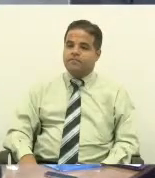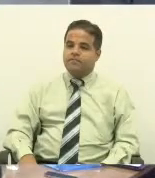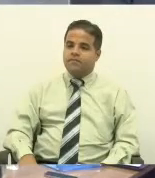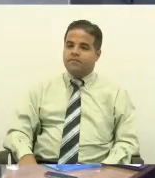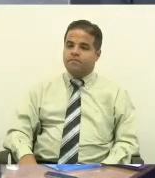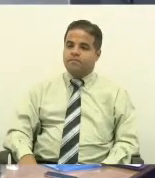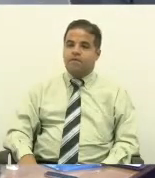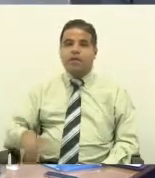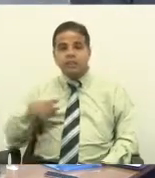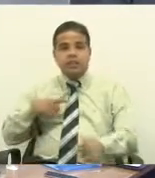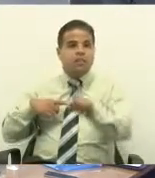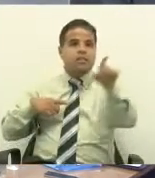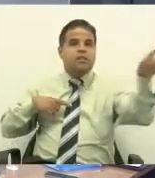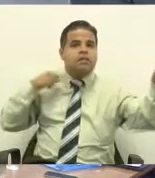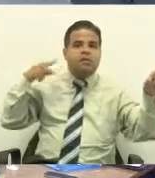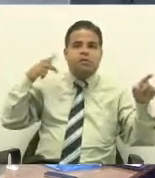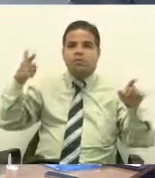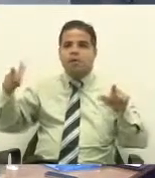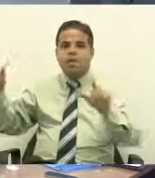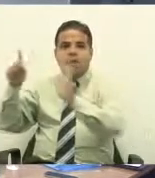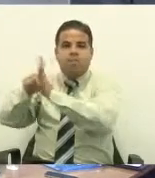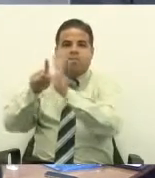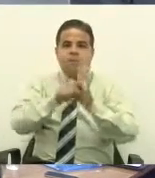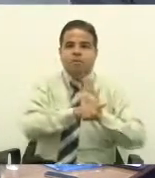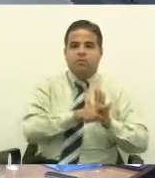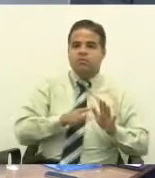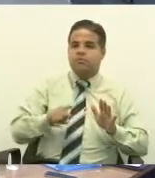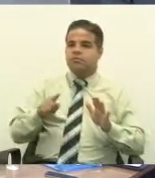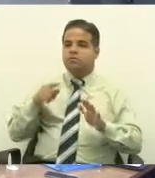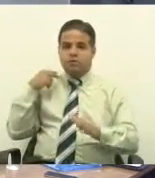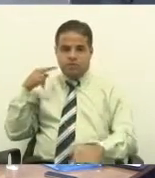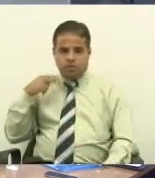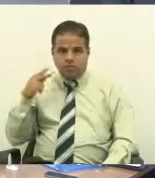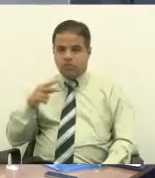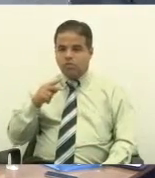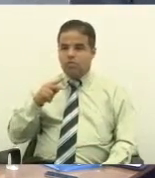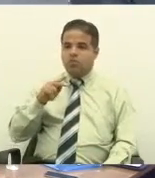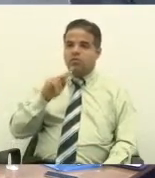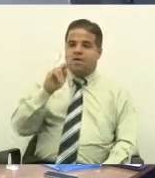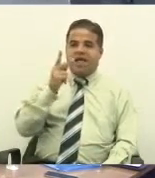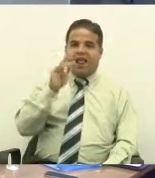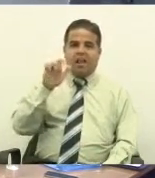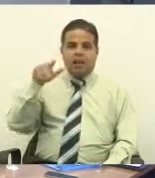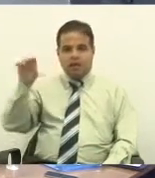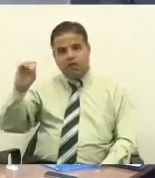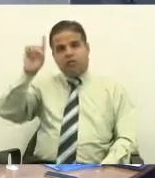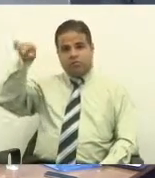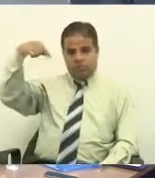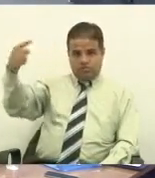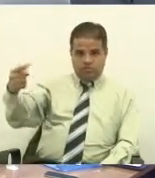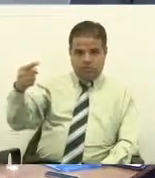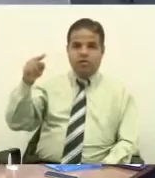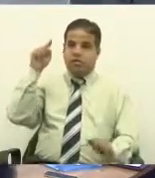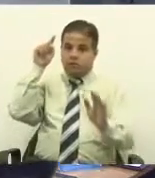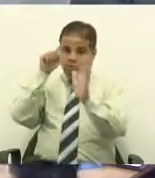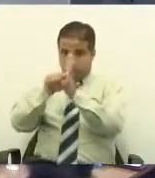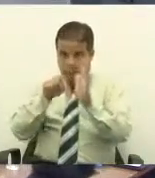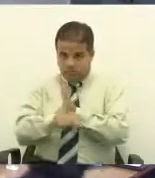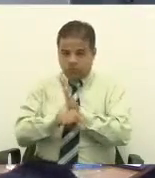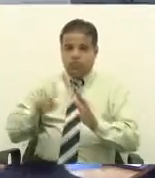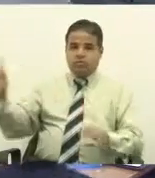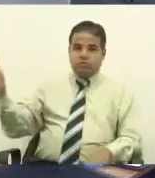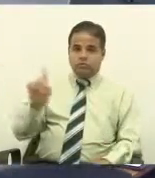Tem mais algum vereador que vai fazer questionamento? Vereador Heleno? Vereador Heleno, aí após os questionamentos dos